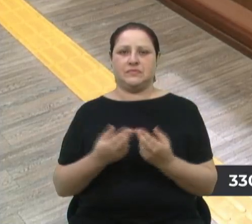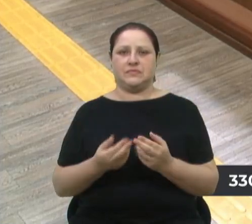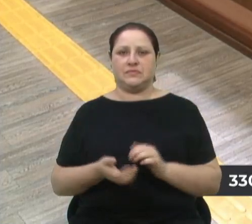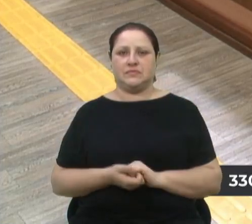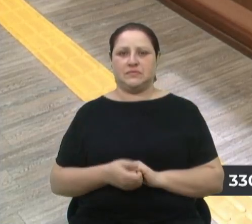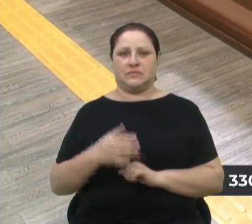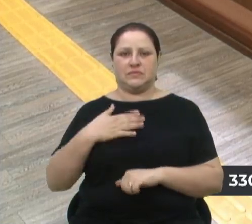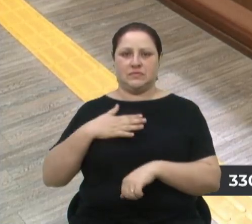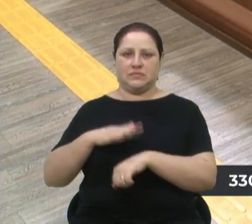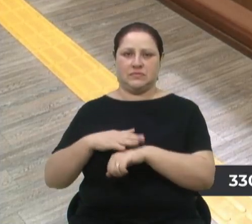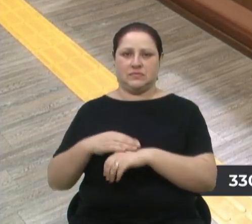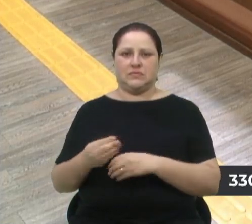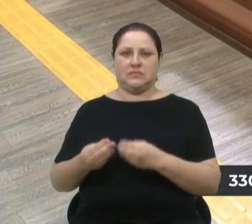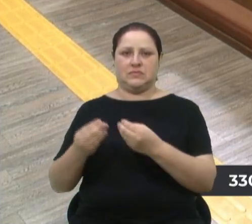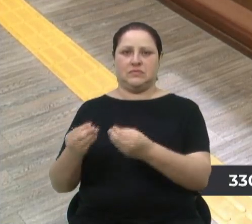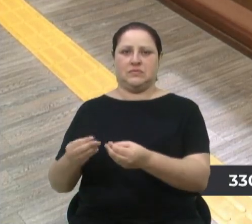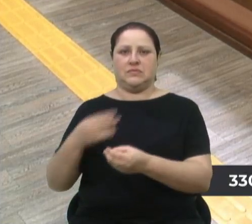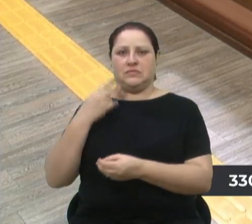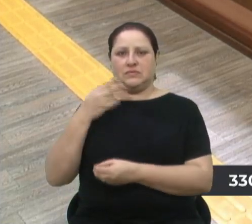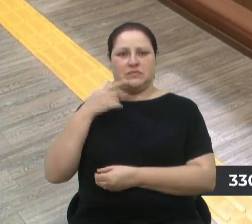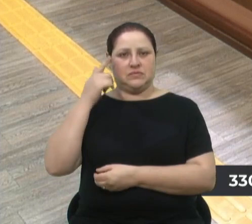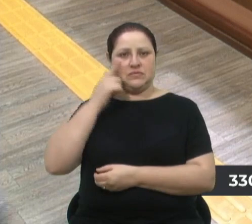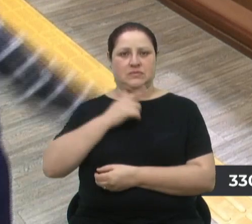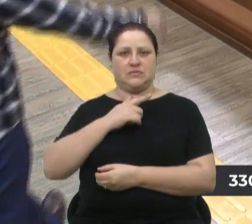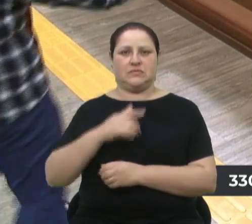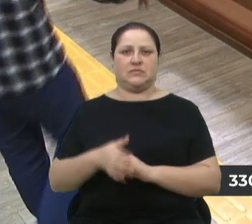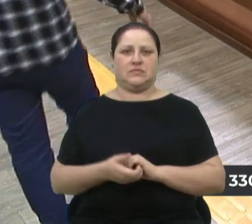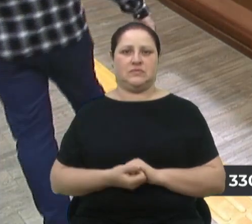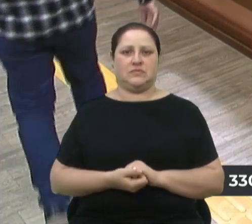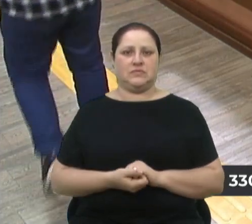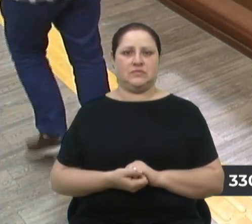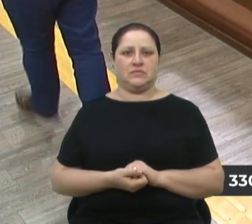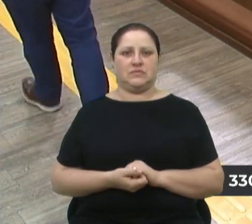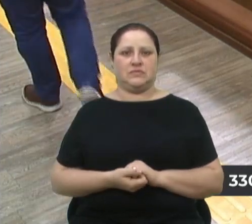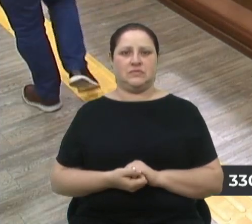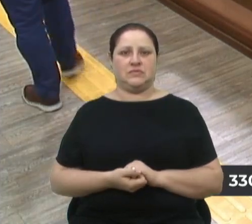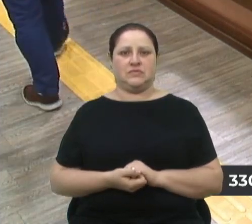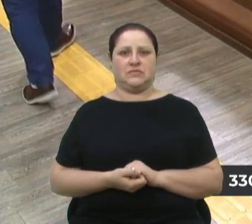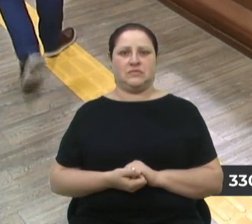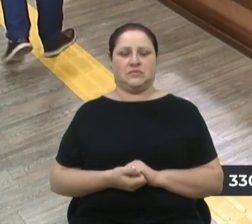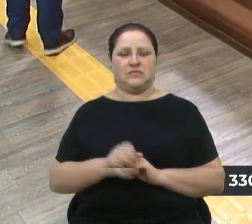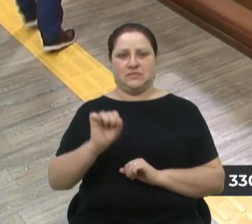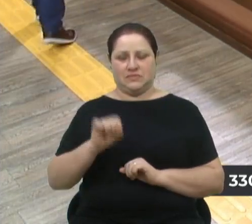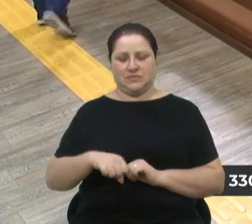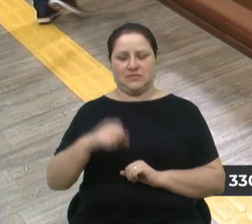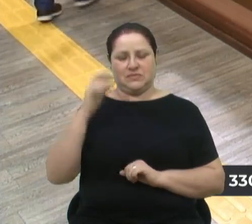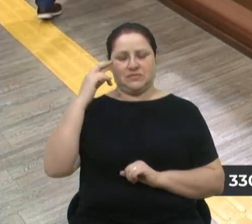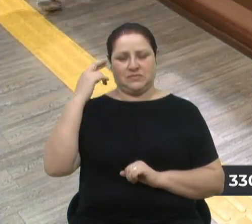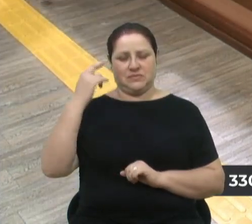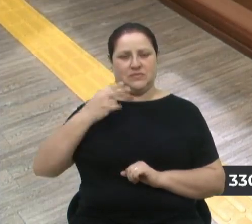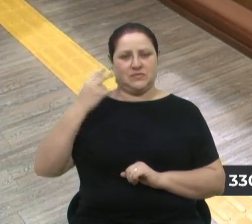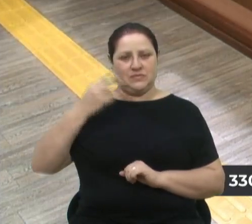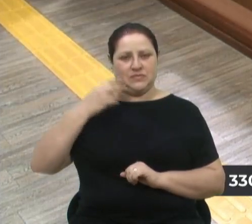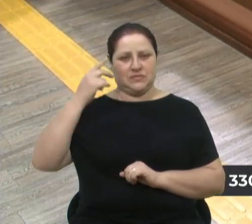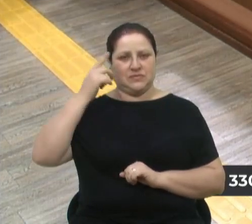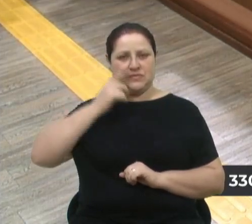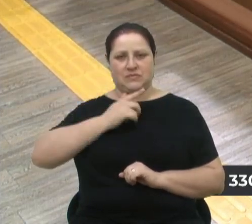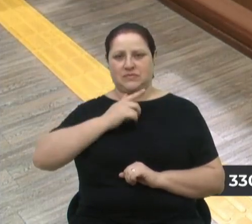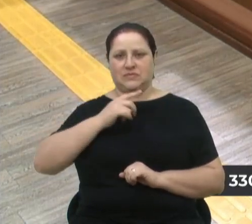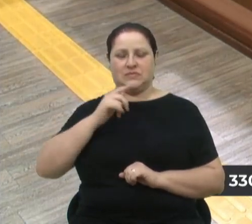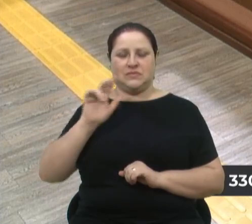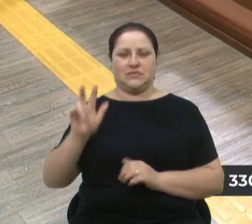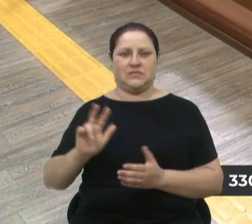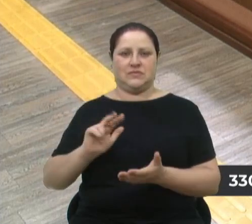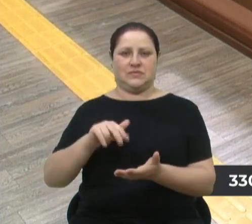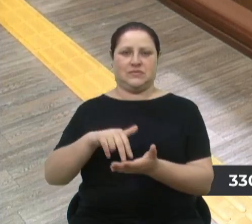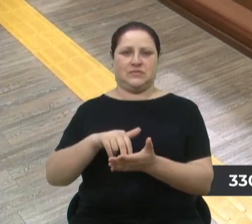o meu espaço para o vereador Lucas Carenhato. Pois não, vereador Lucas Carenhato, na